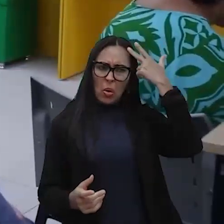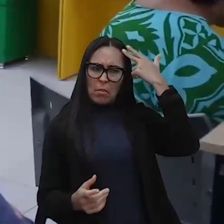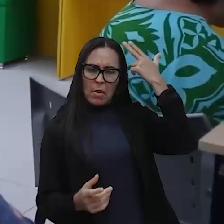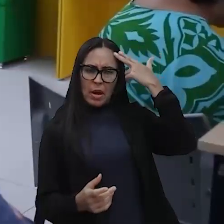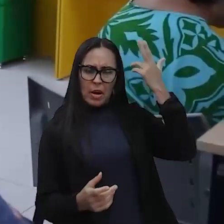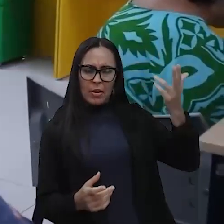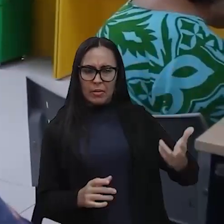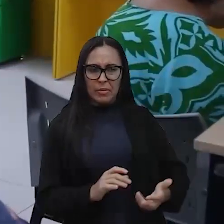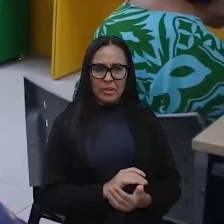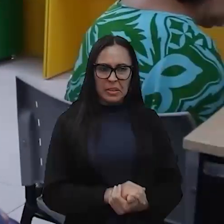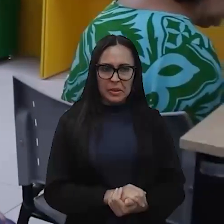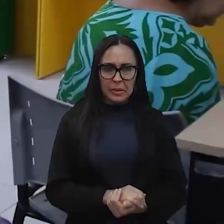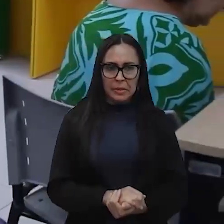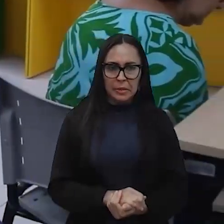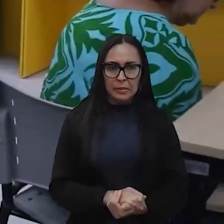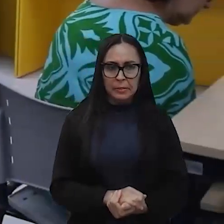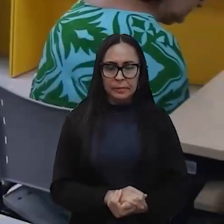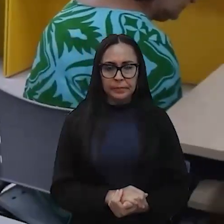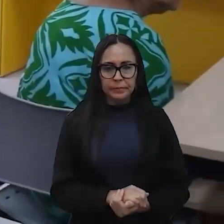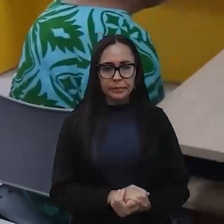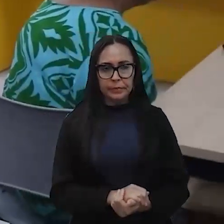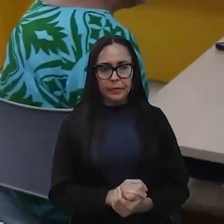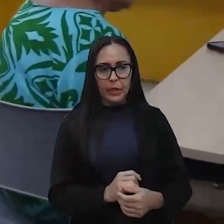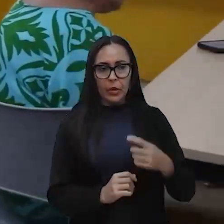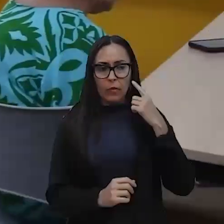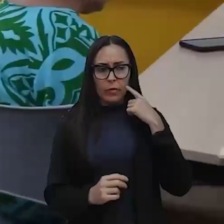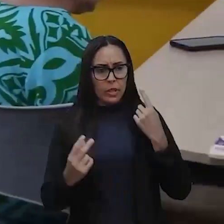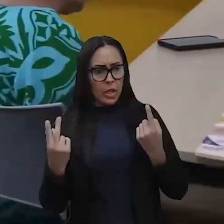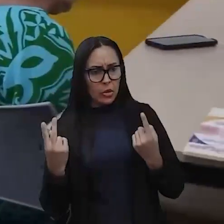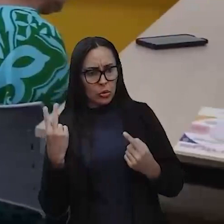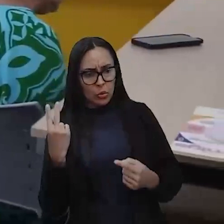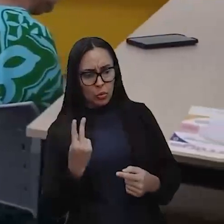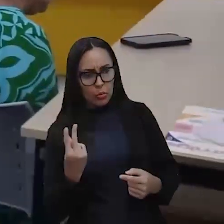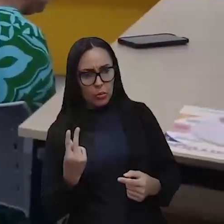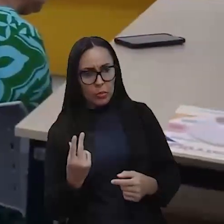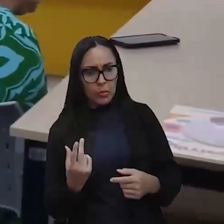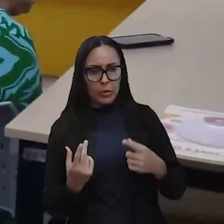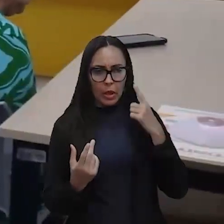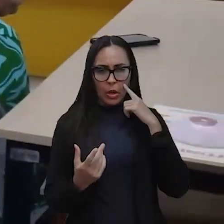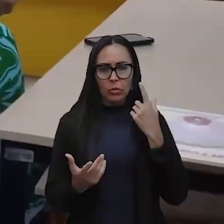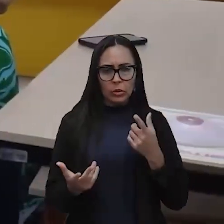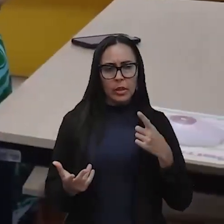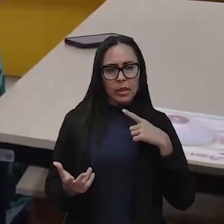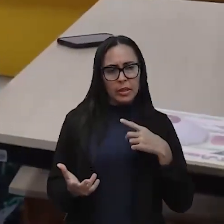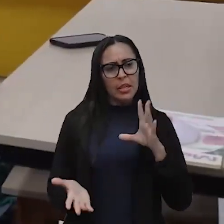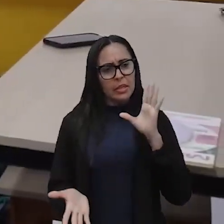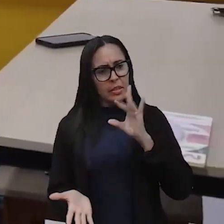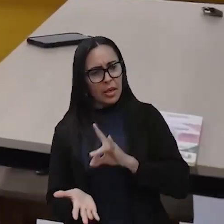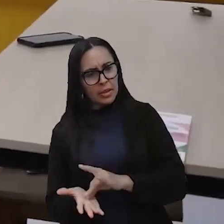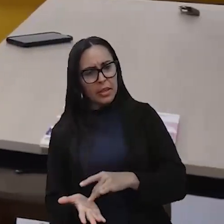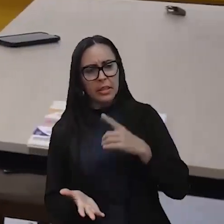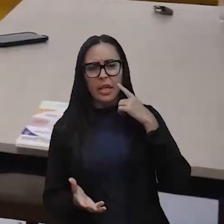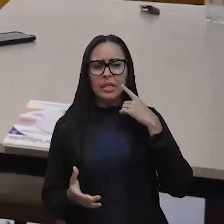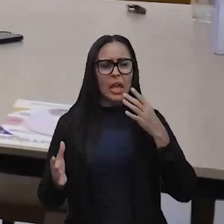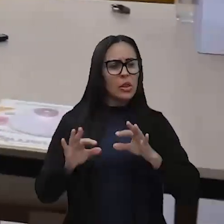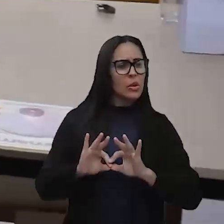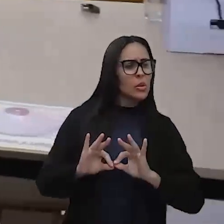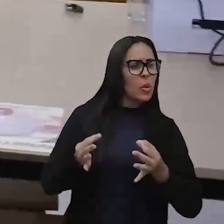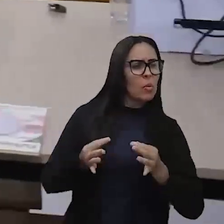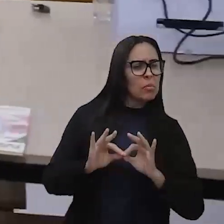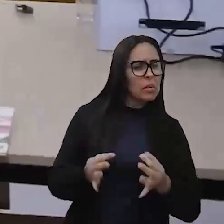faca, assim, é um viés duplo tão grande, porque uns têm certeza que isso é super comum e normal. E outros